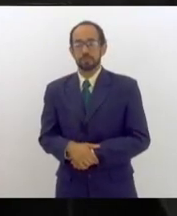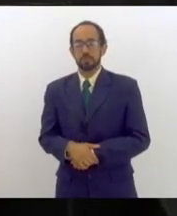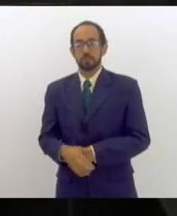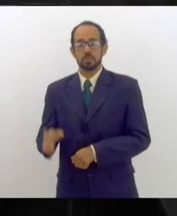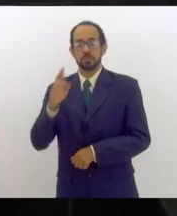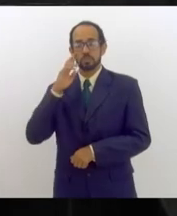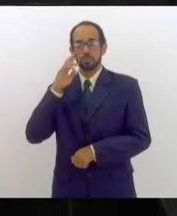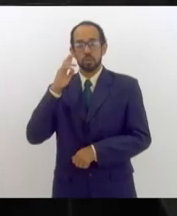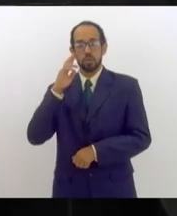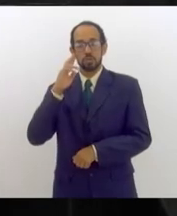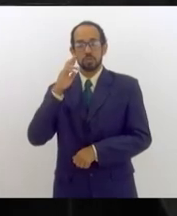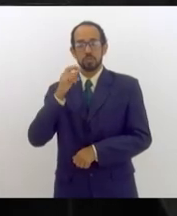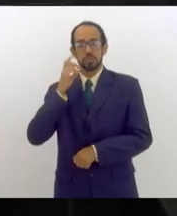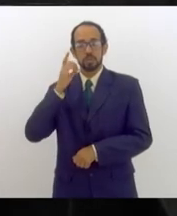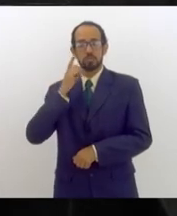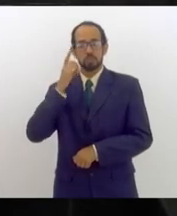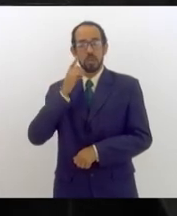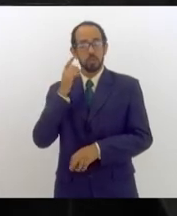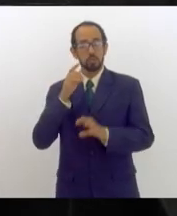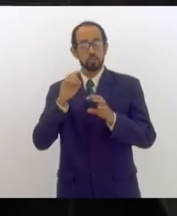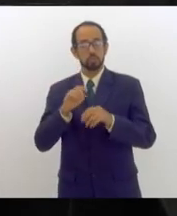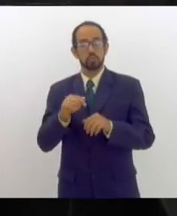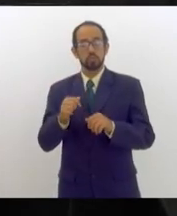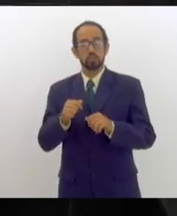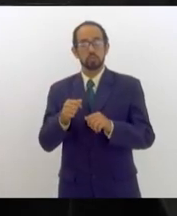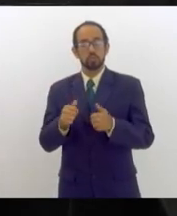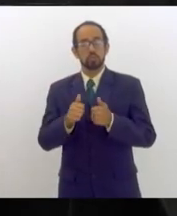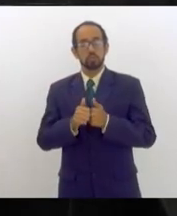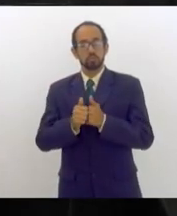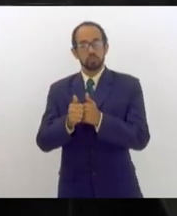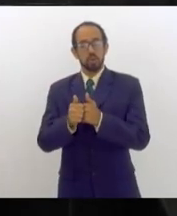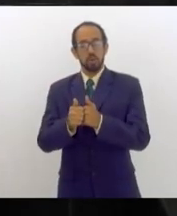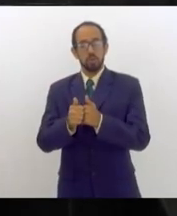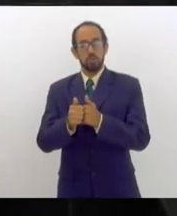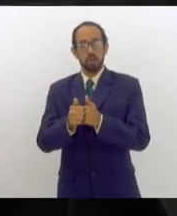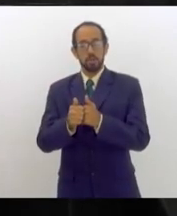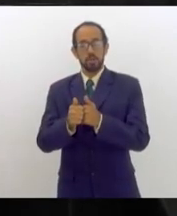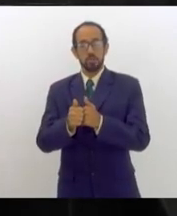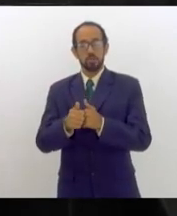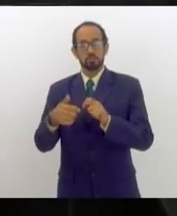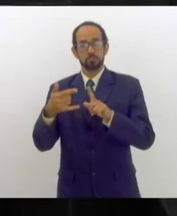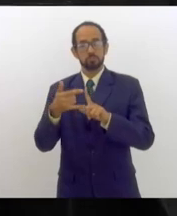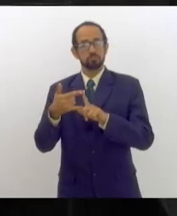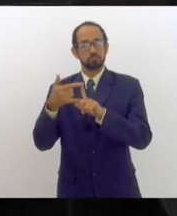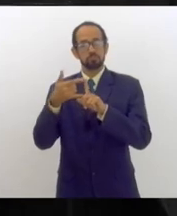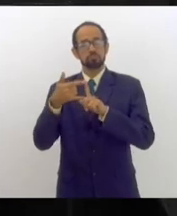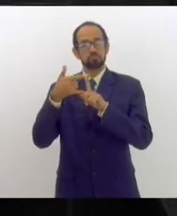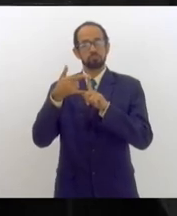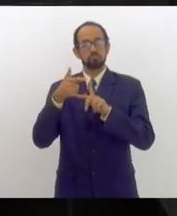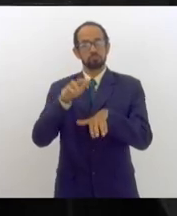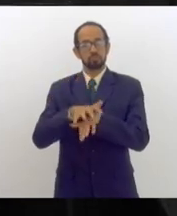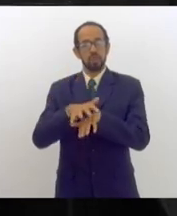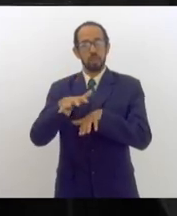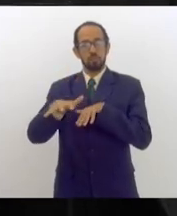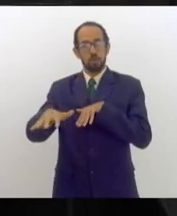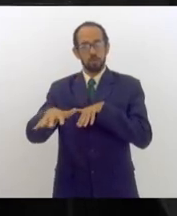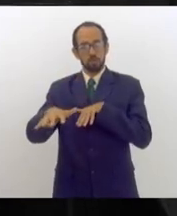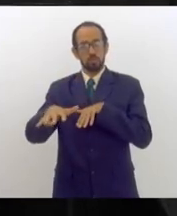senhoras e senhores deputados que nos assistem de forma remota